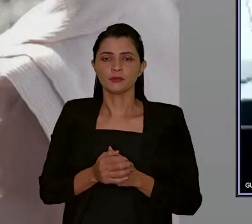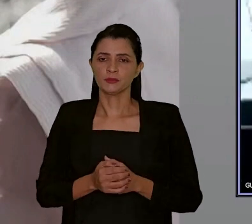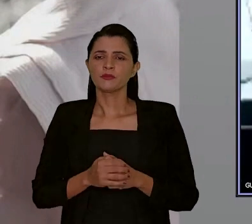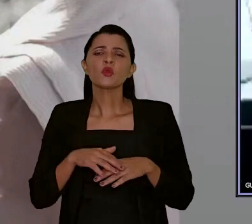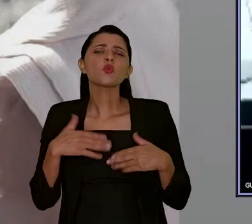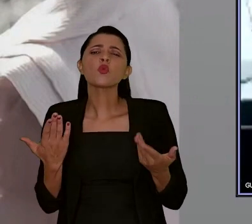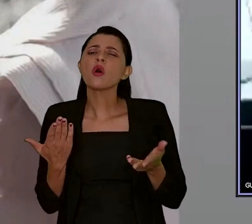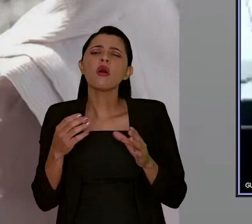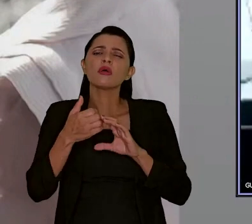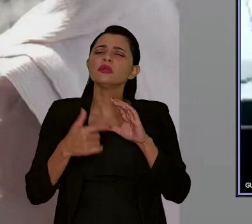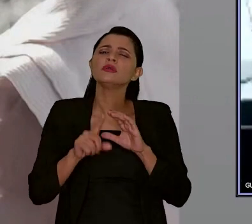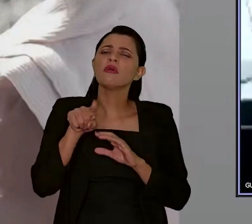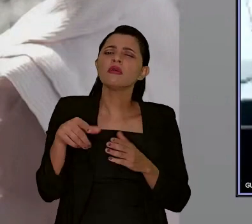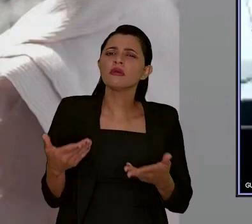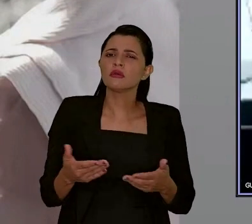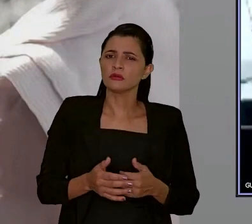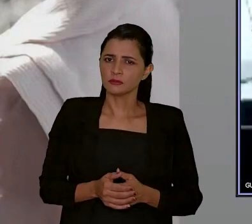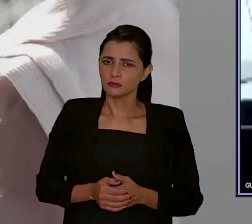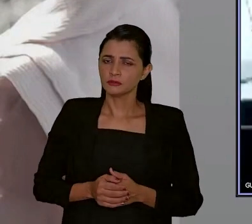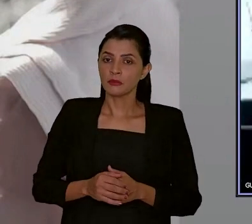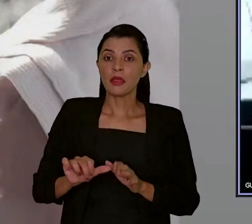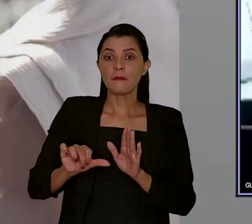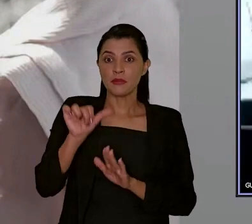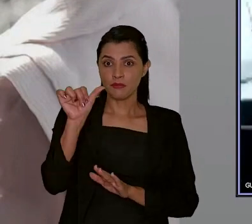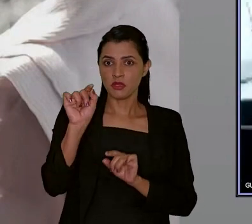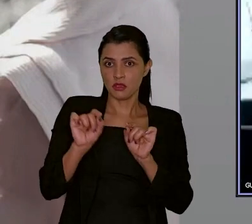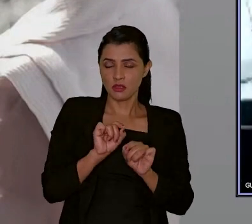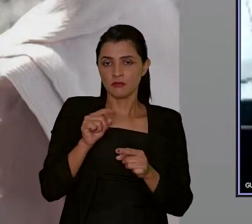essas? Primeira, a noção de